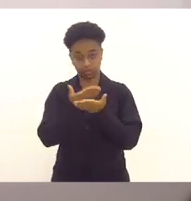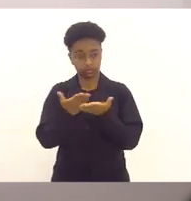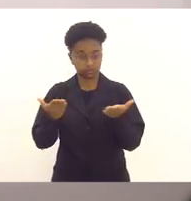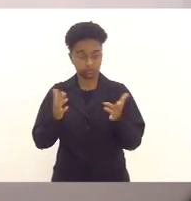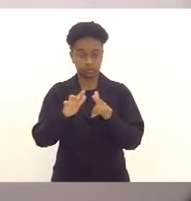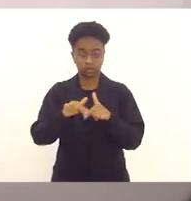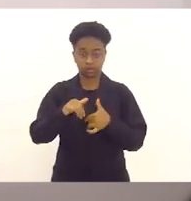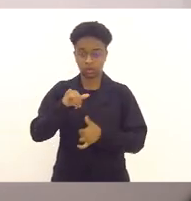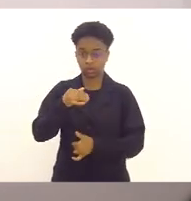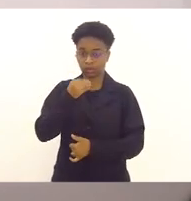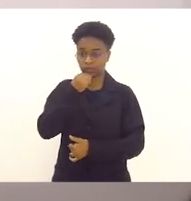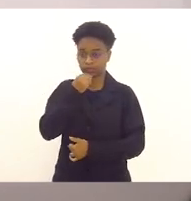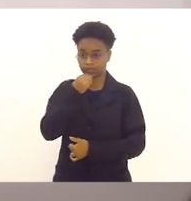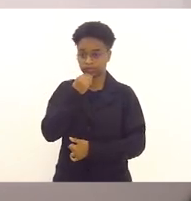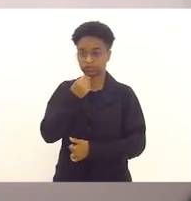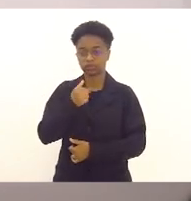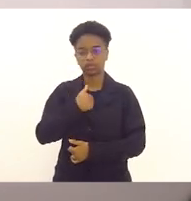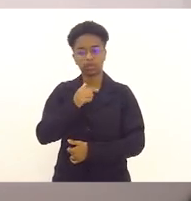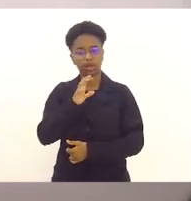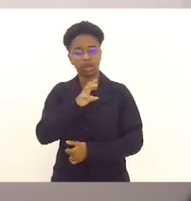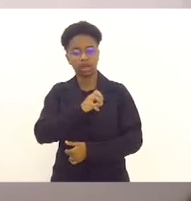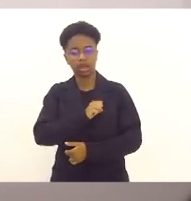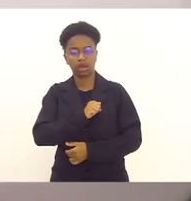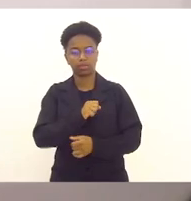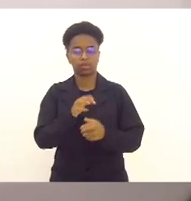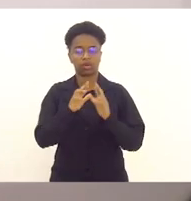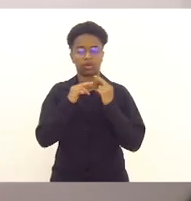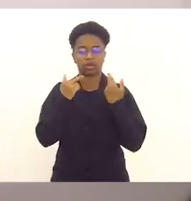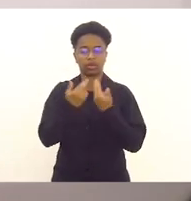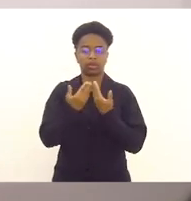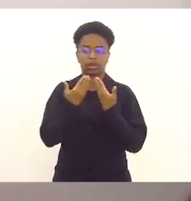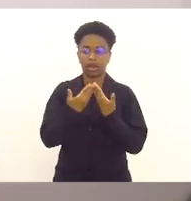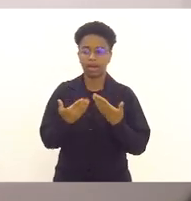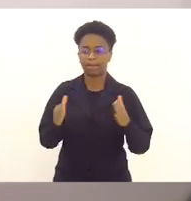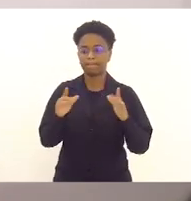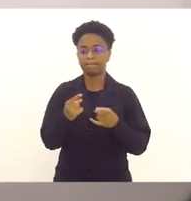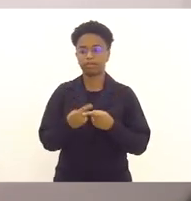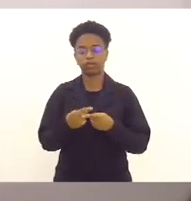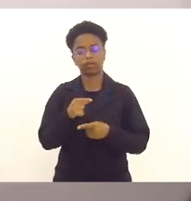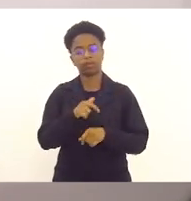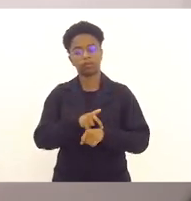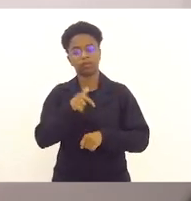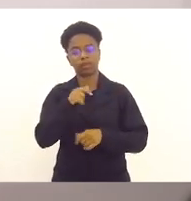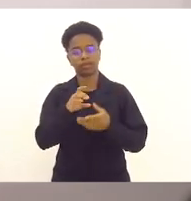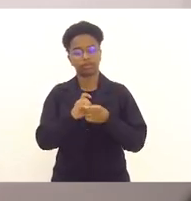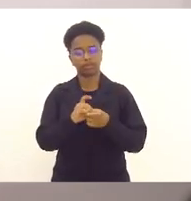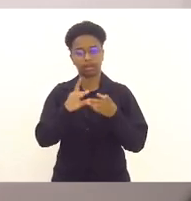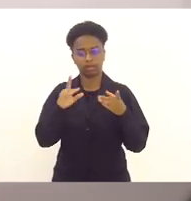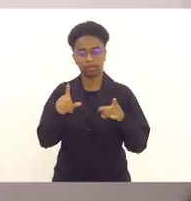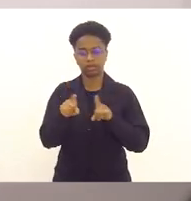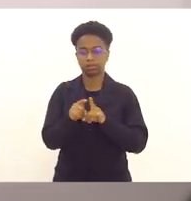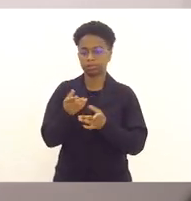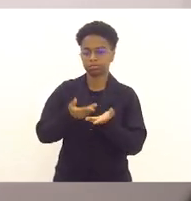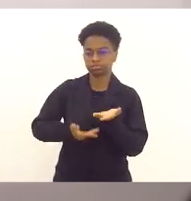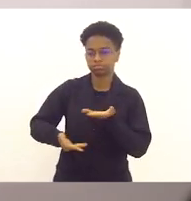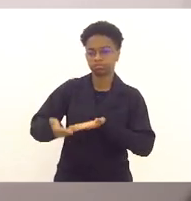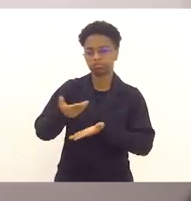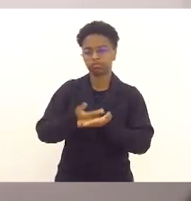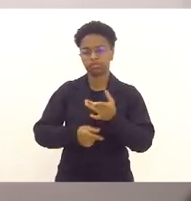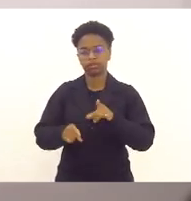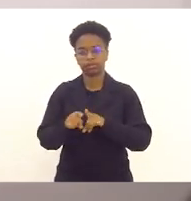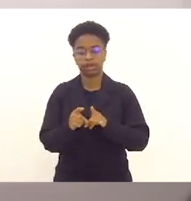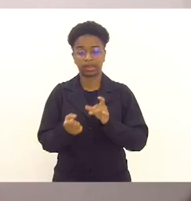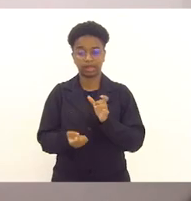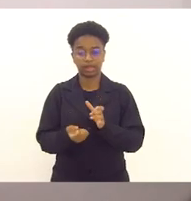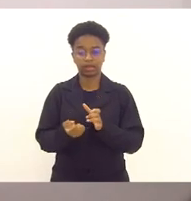espaço sabe Renato eu adoro essa audiências públicas porque são é um espaço democrático de troca e de